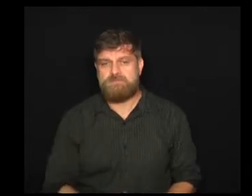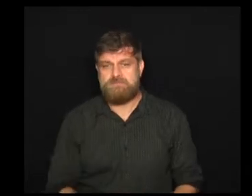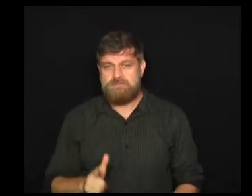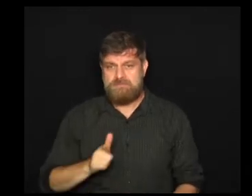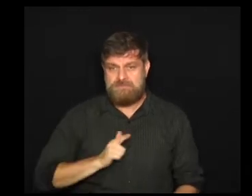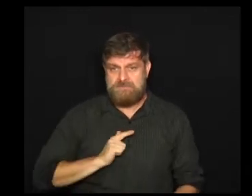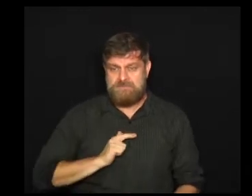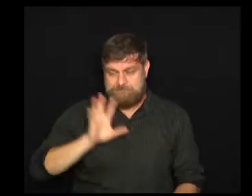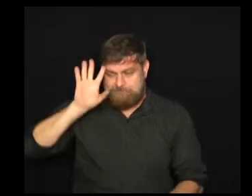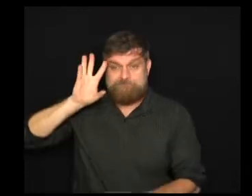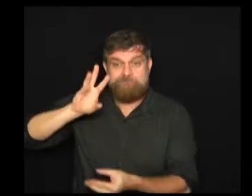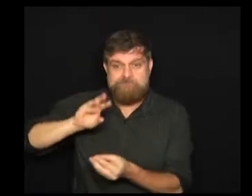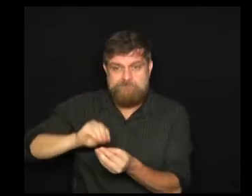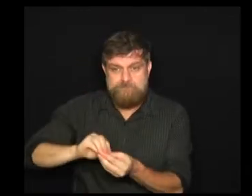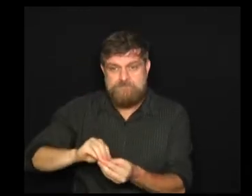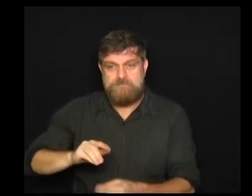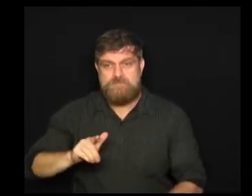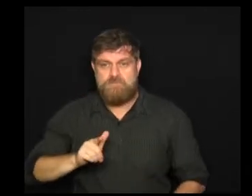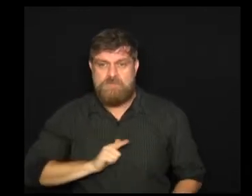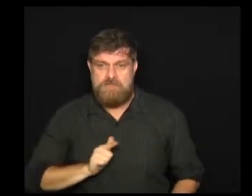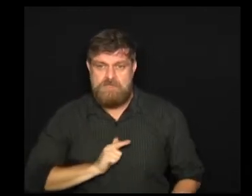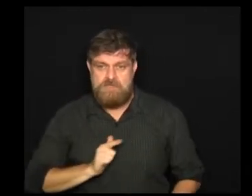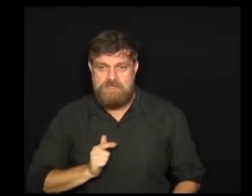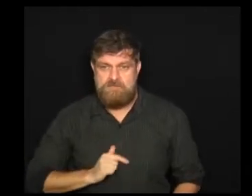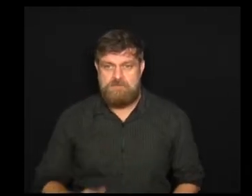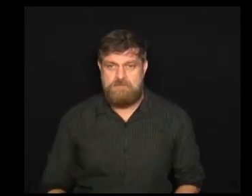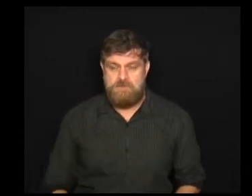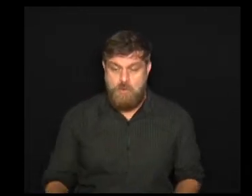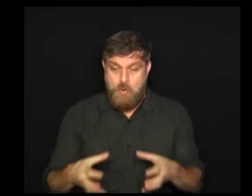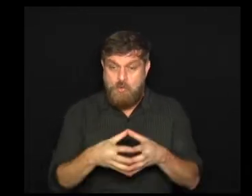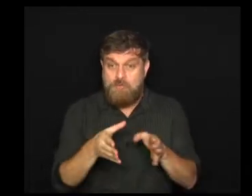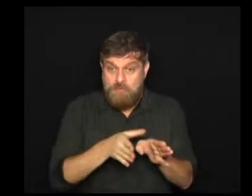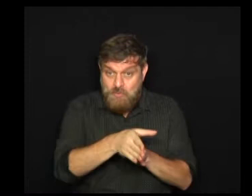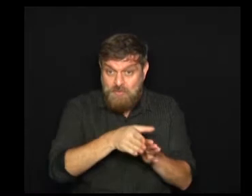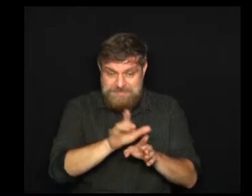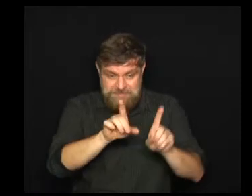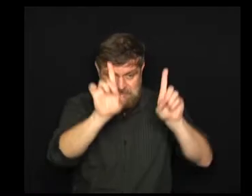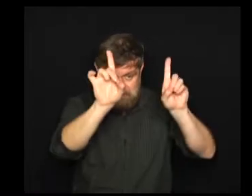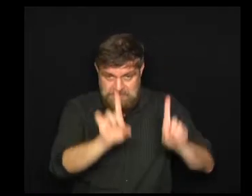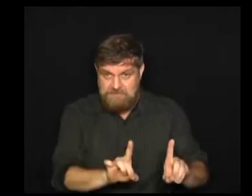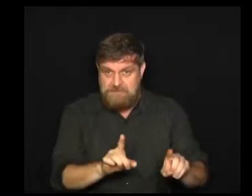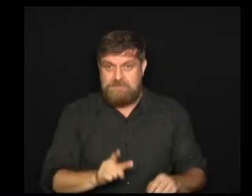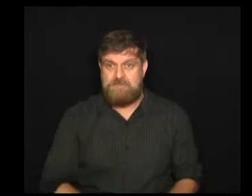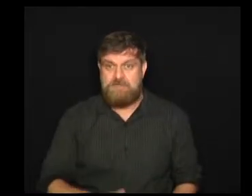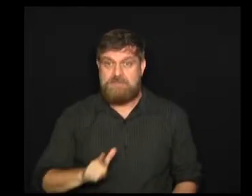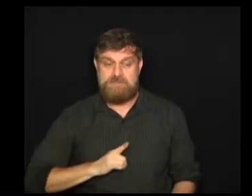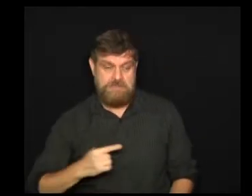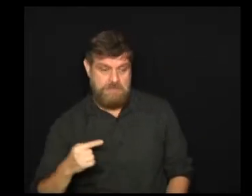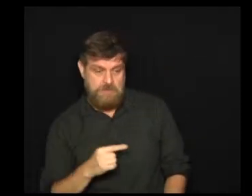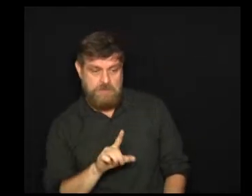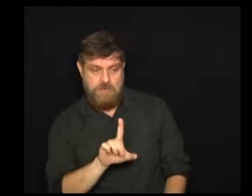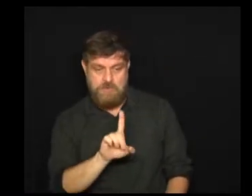tirar de resolução, além da nova composição do Conselho, da qual o Dito é presidente agora, né, Dito?